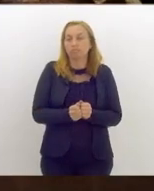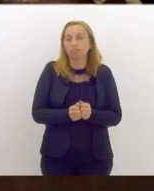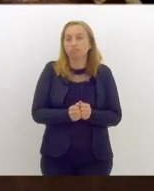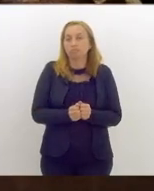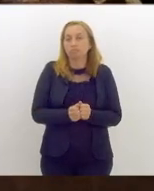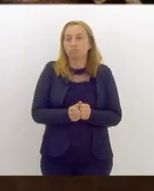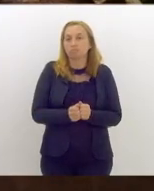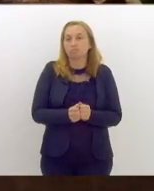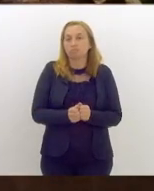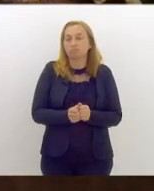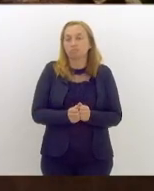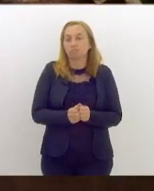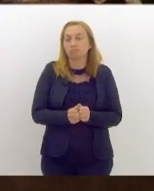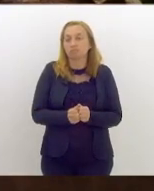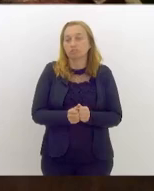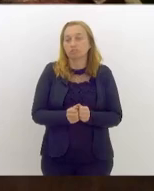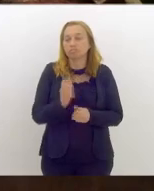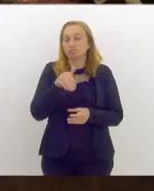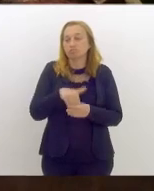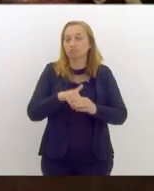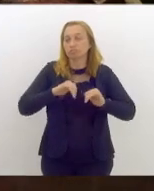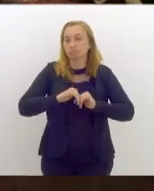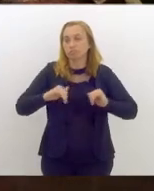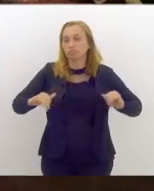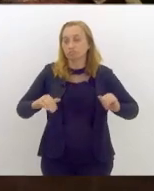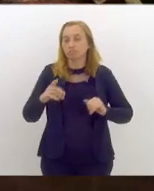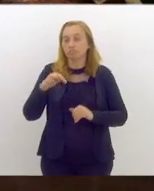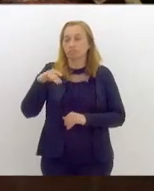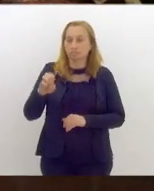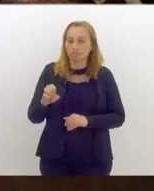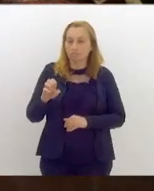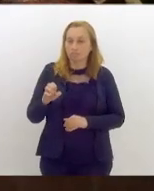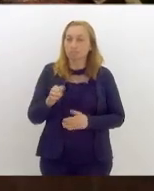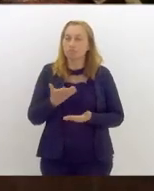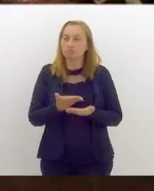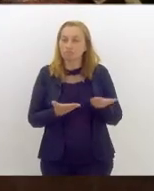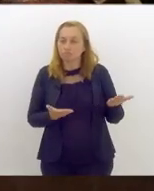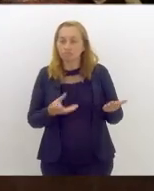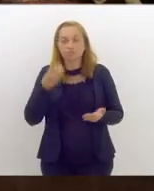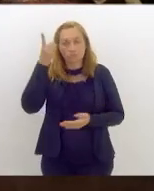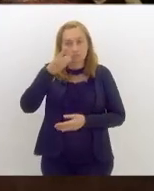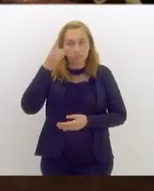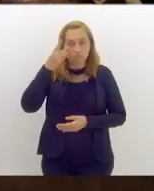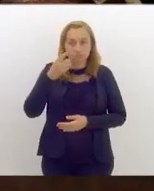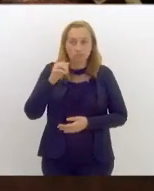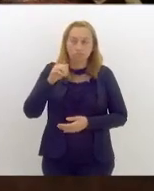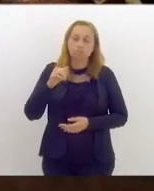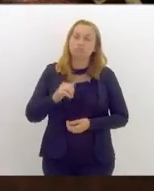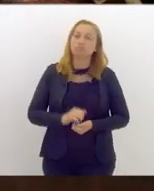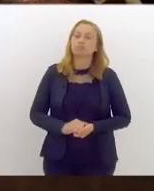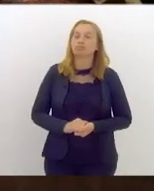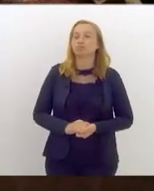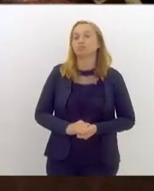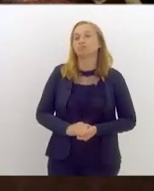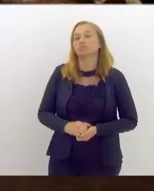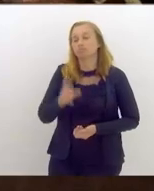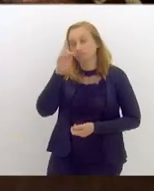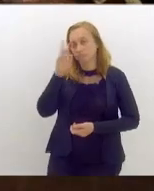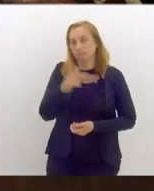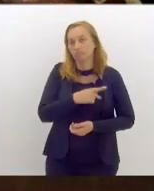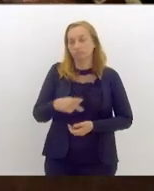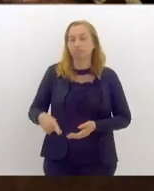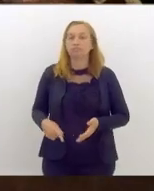o voto em separado derrotado é do deputado Alexandre Freitas senhor presidente agora